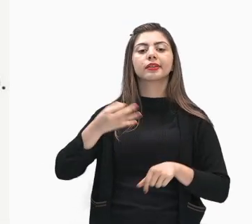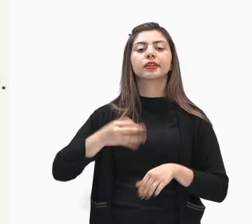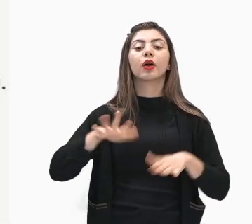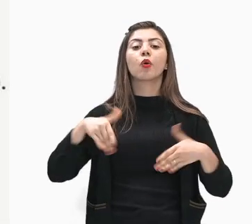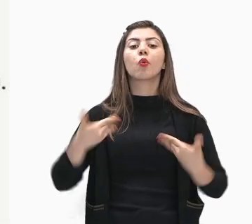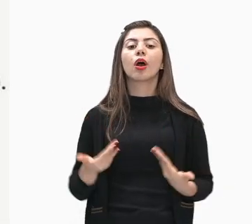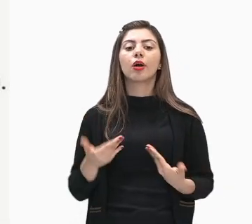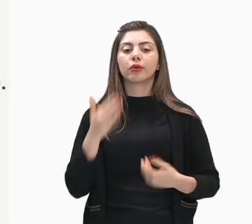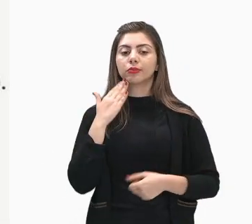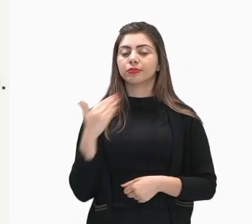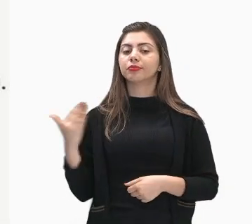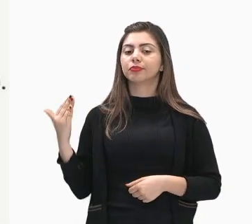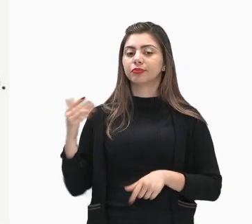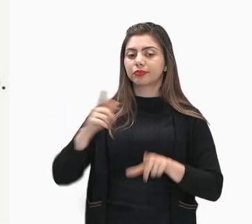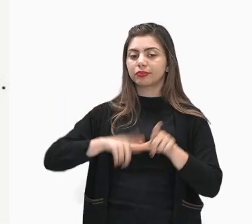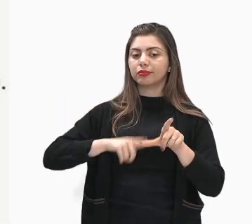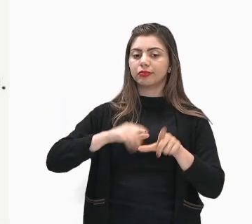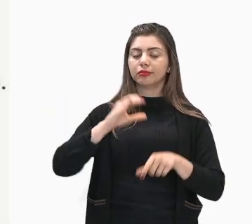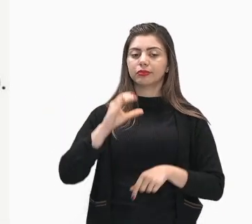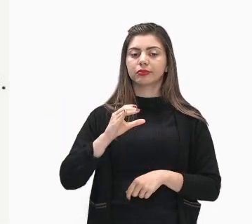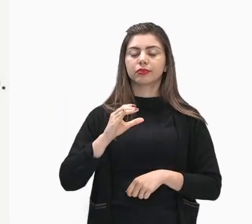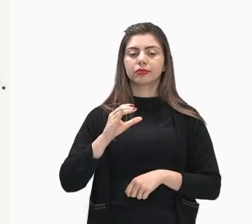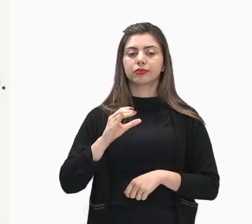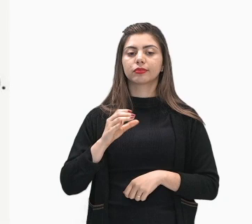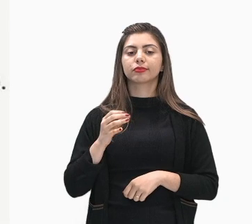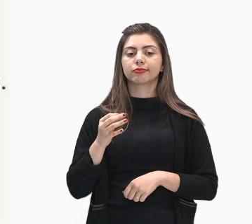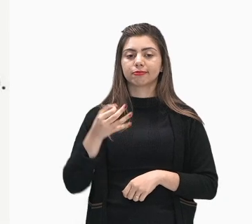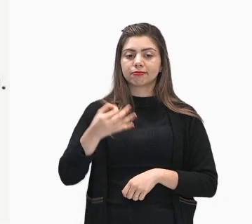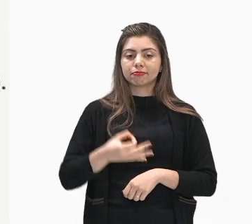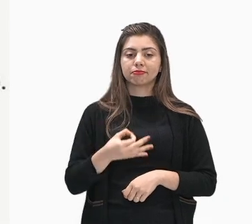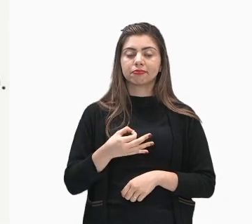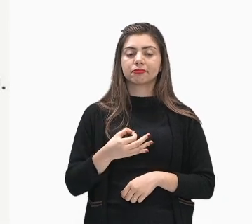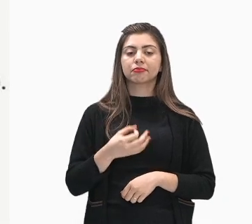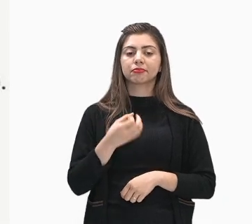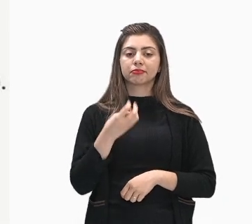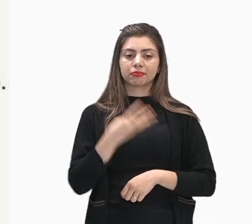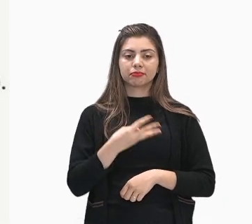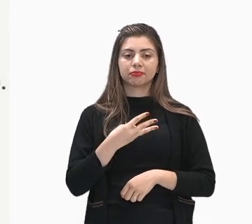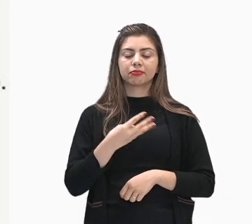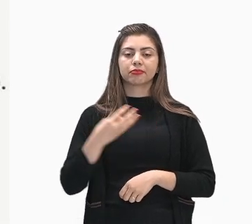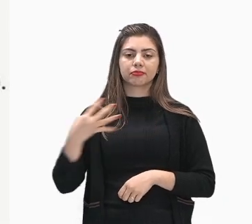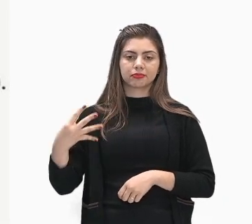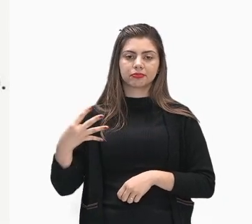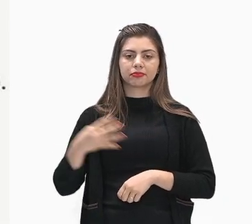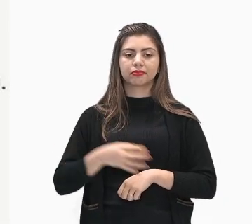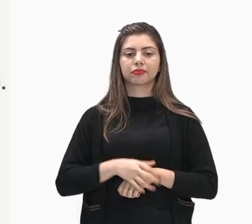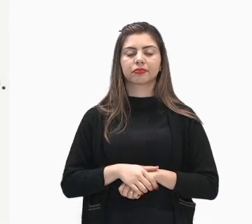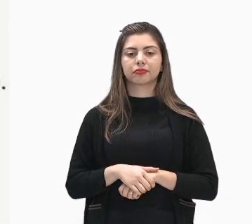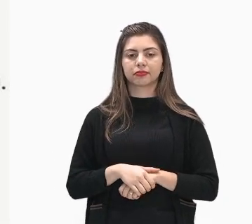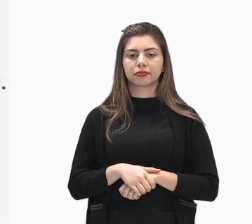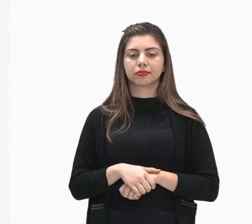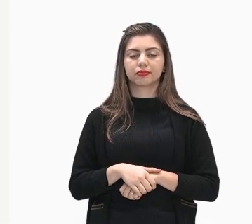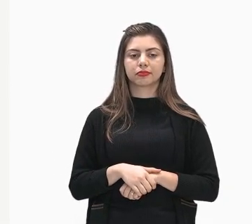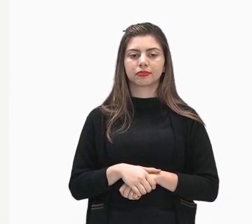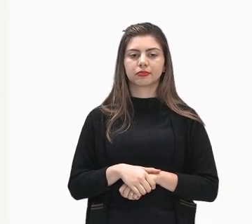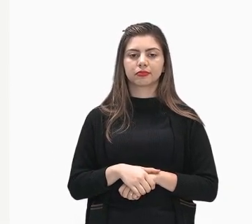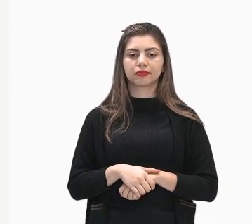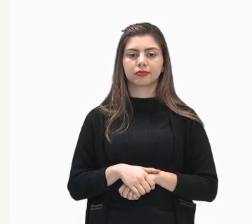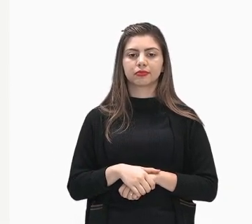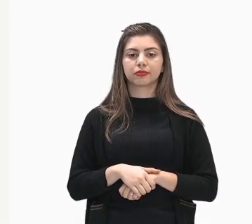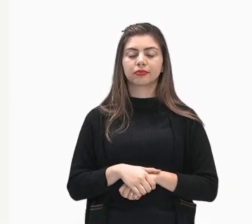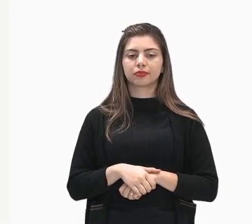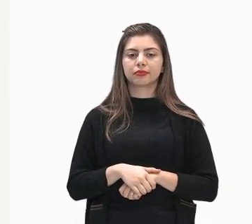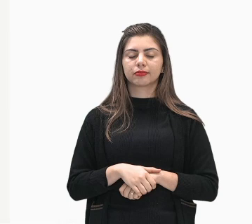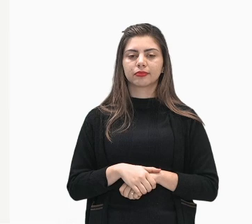letra C. São verdadeiras as afirmações 3 e 4. Conferindo aqui nosso